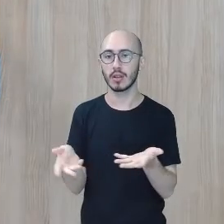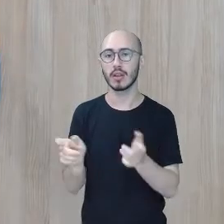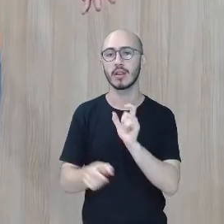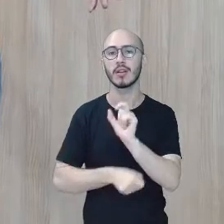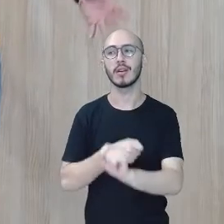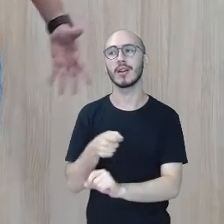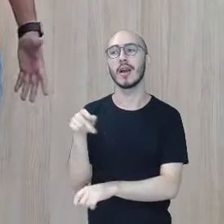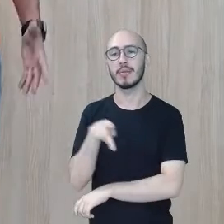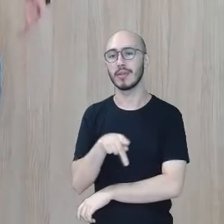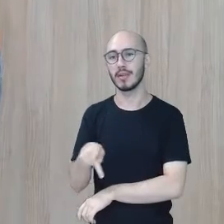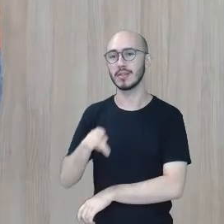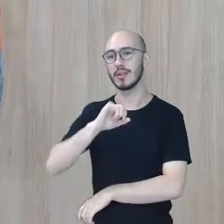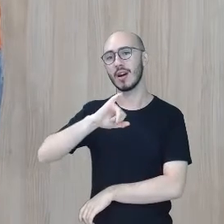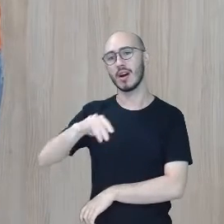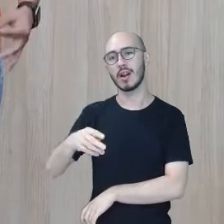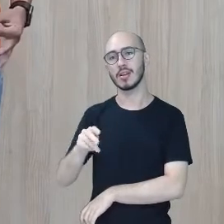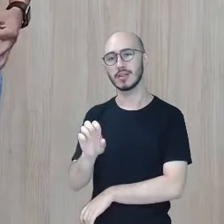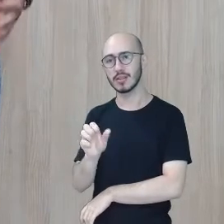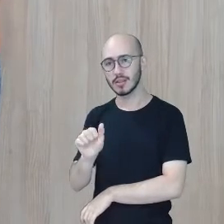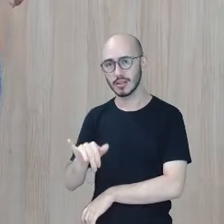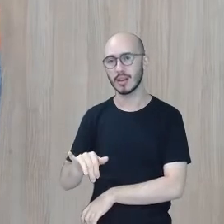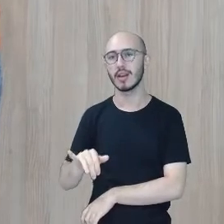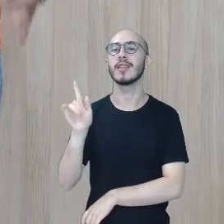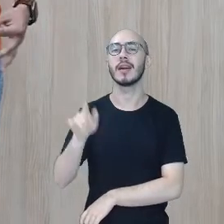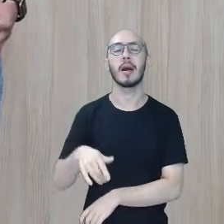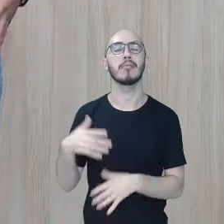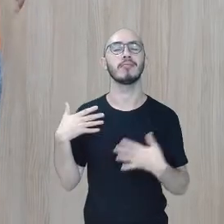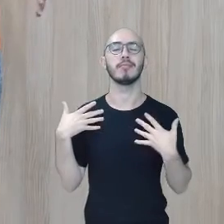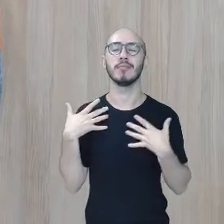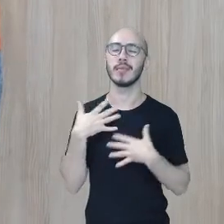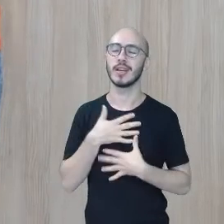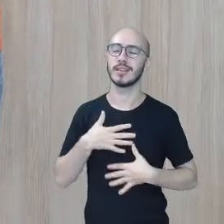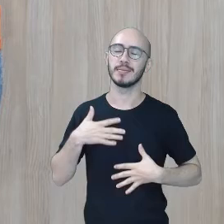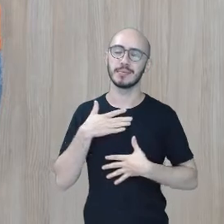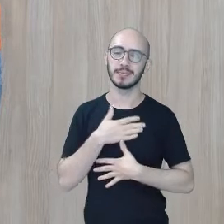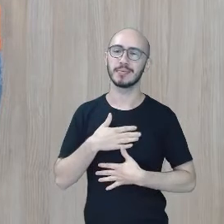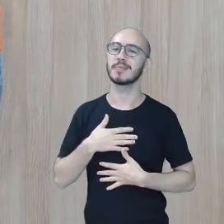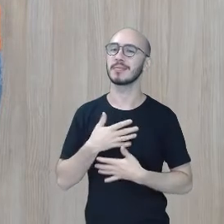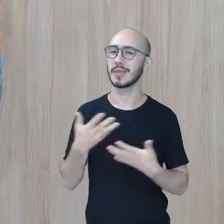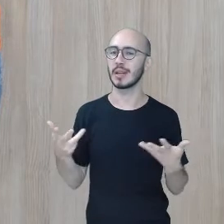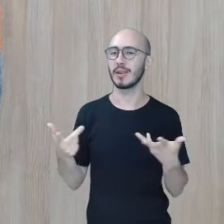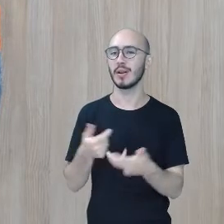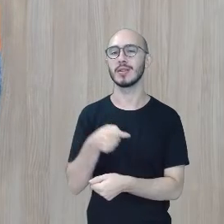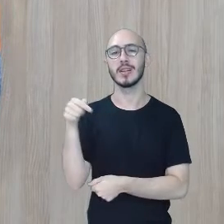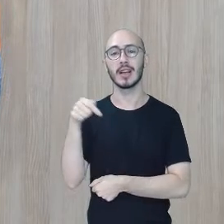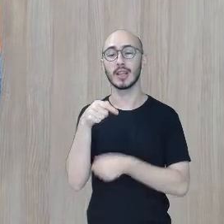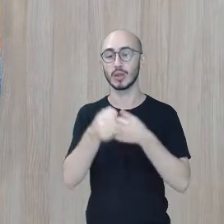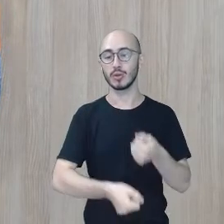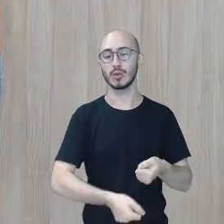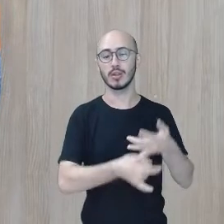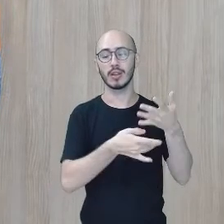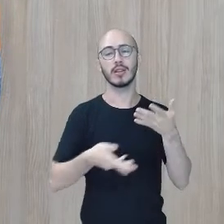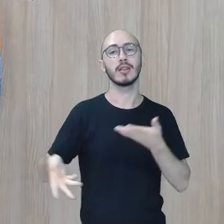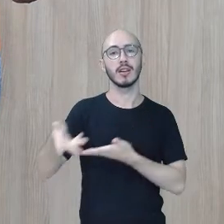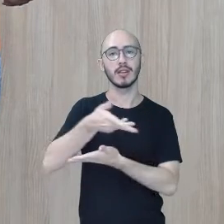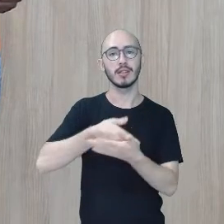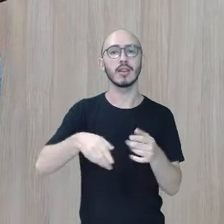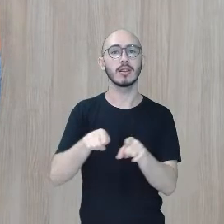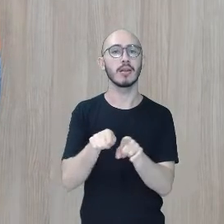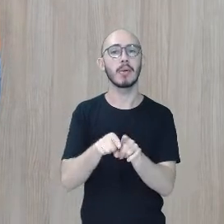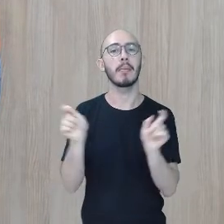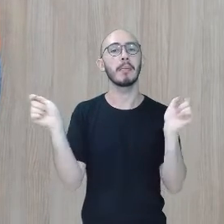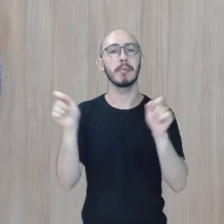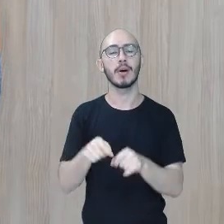grande Jeanne. É um prazer tê-la aqui com a gente para fazer o chat de hoje, certo? Também você